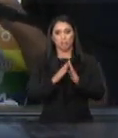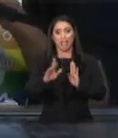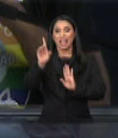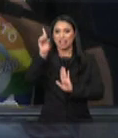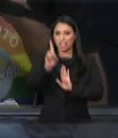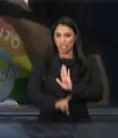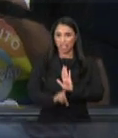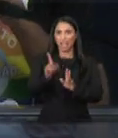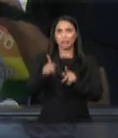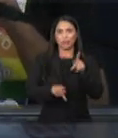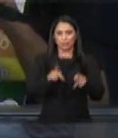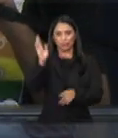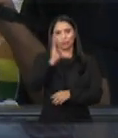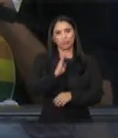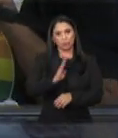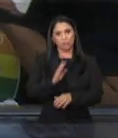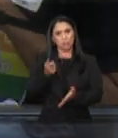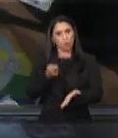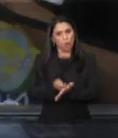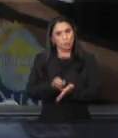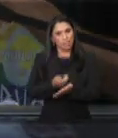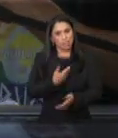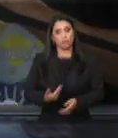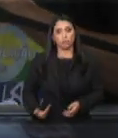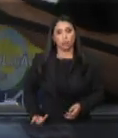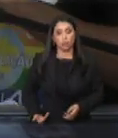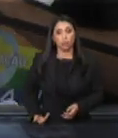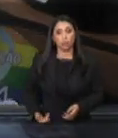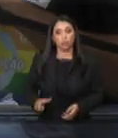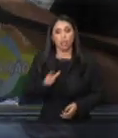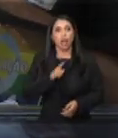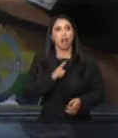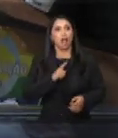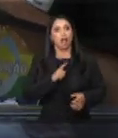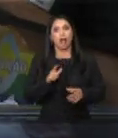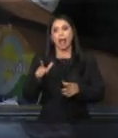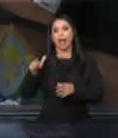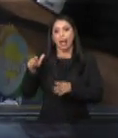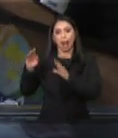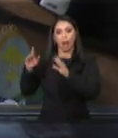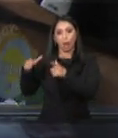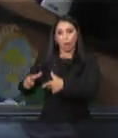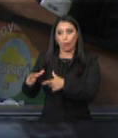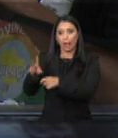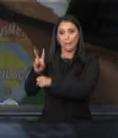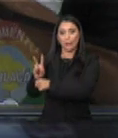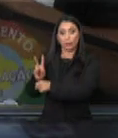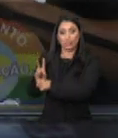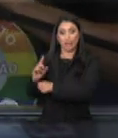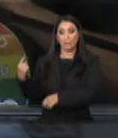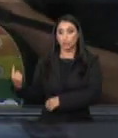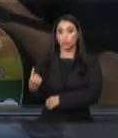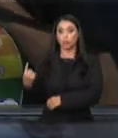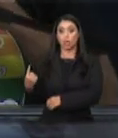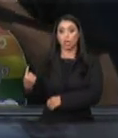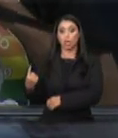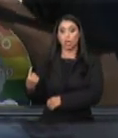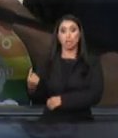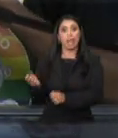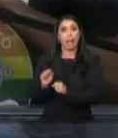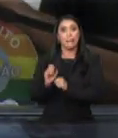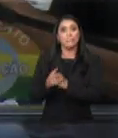brasileiro e é dever do Estado nos oferecem abrigos na modalidade de isolamento mas quando essa